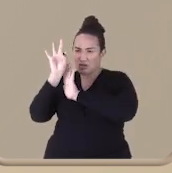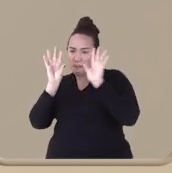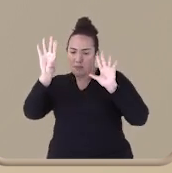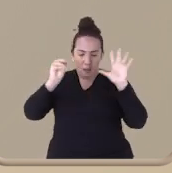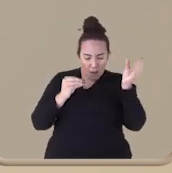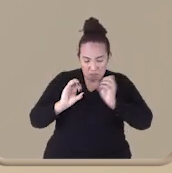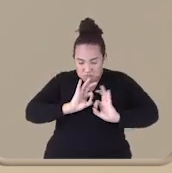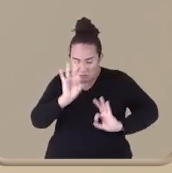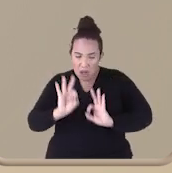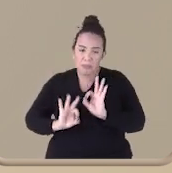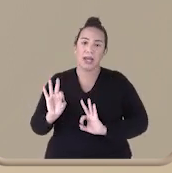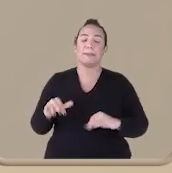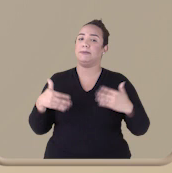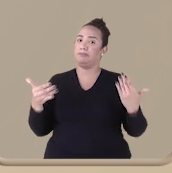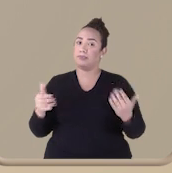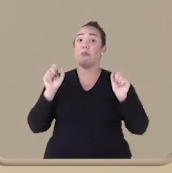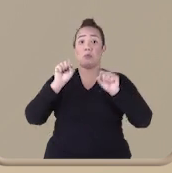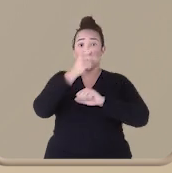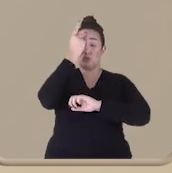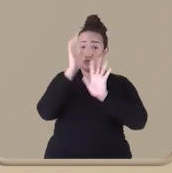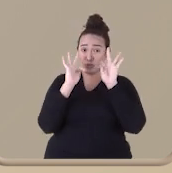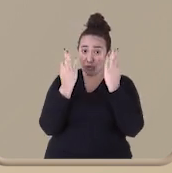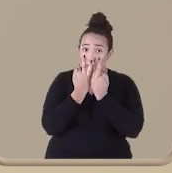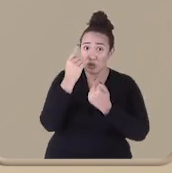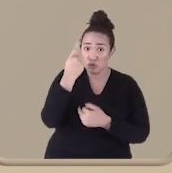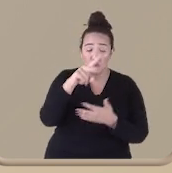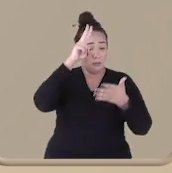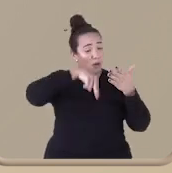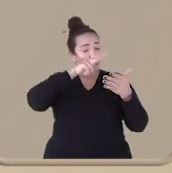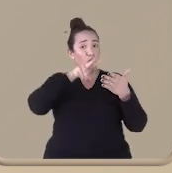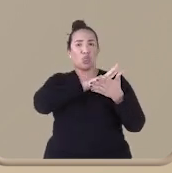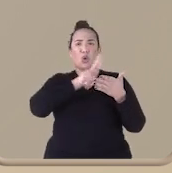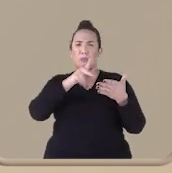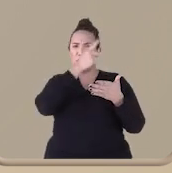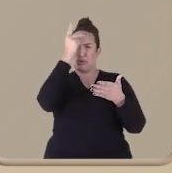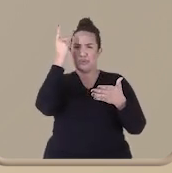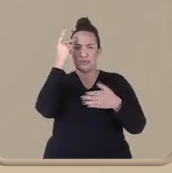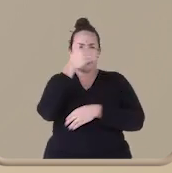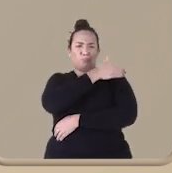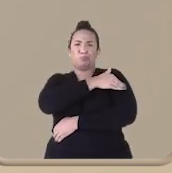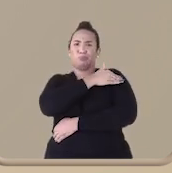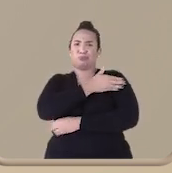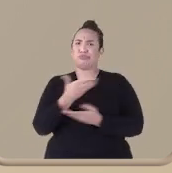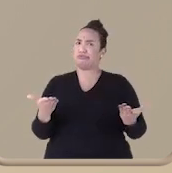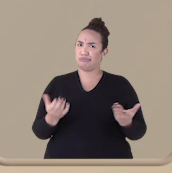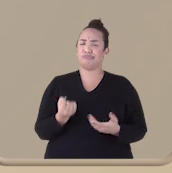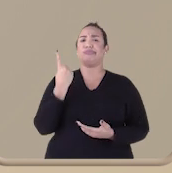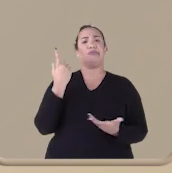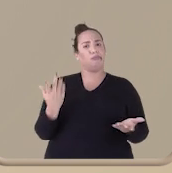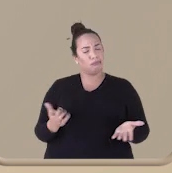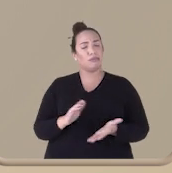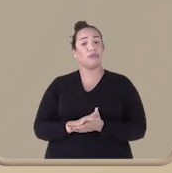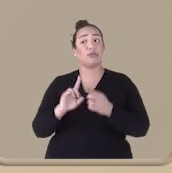reportagem. Provavelmente, alguém aí na sua casa chegou até a ler essa notícia falsa sobre registrar o nome da criança de álcool em